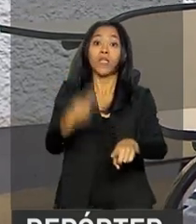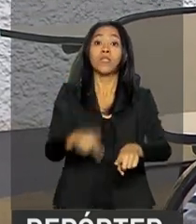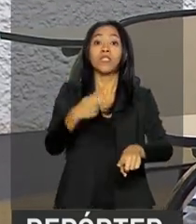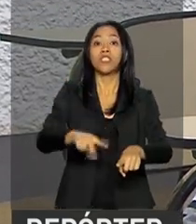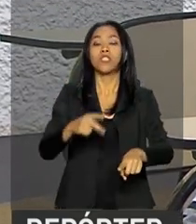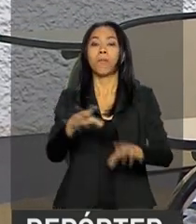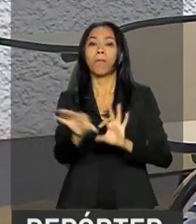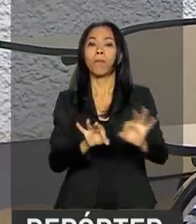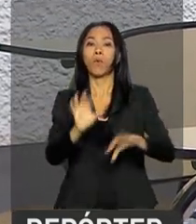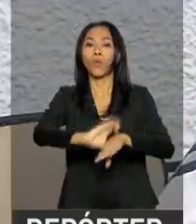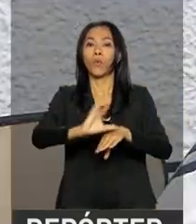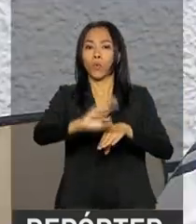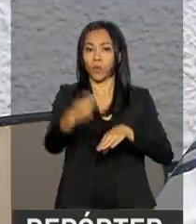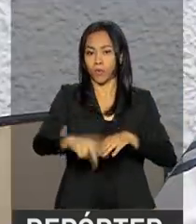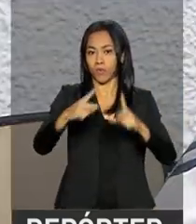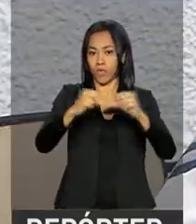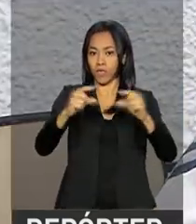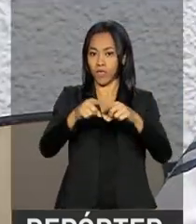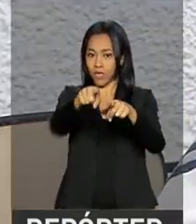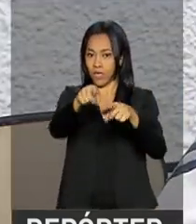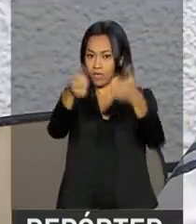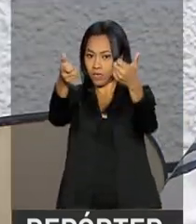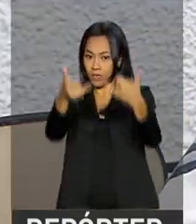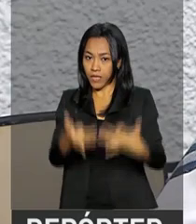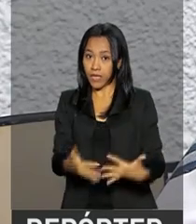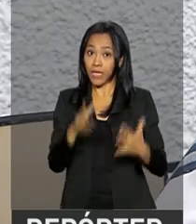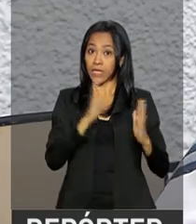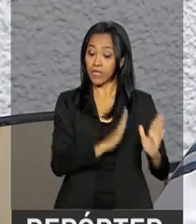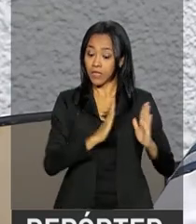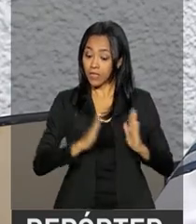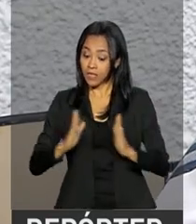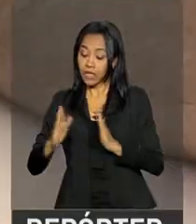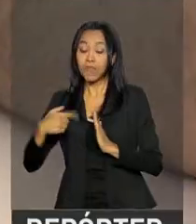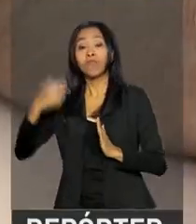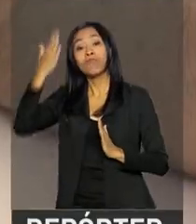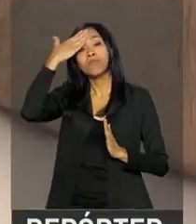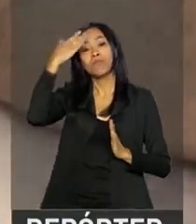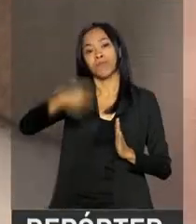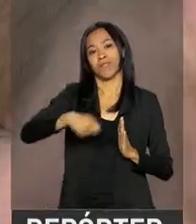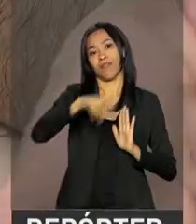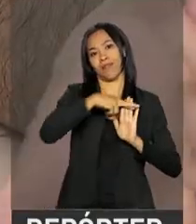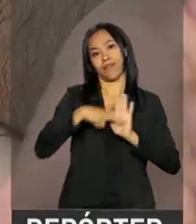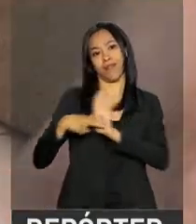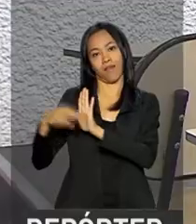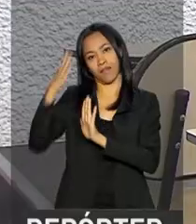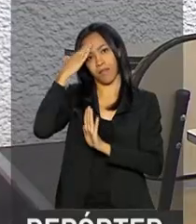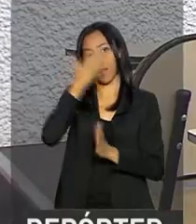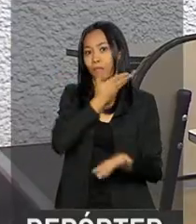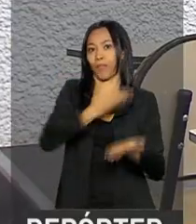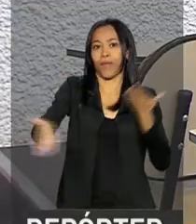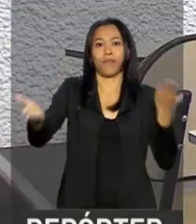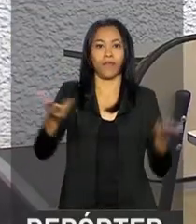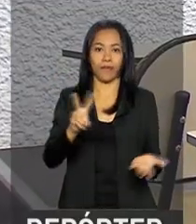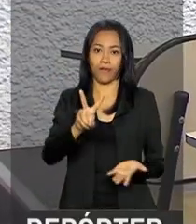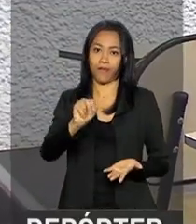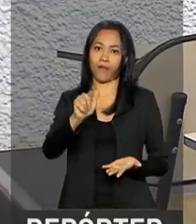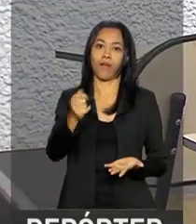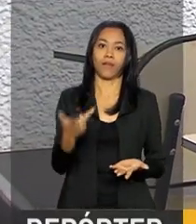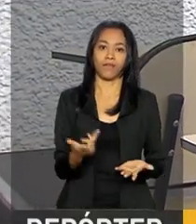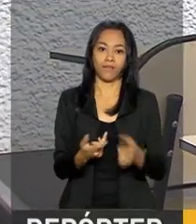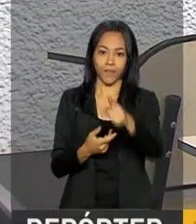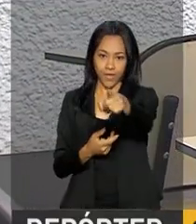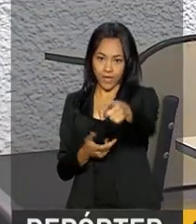Brasília explica que, nesta etapa, o candidato precisa saber todas as regras para não perder a vaga. O SISU ele tem que saber